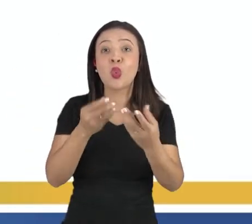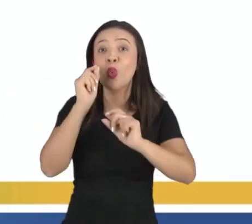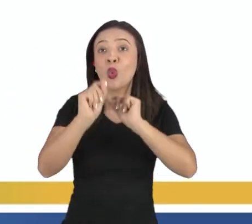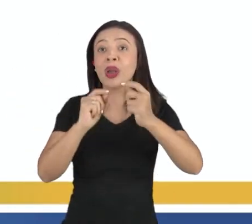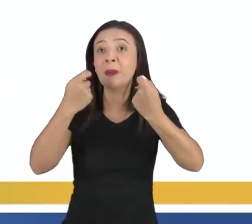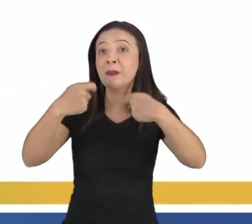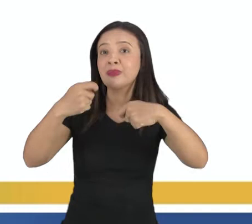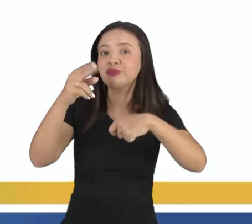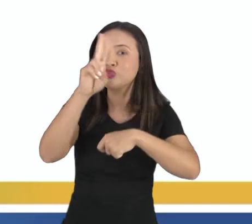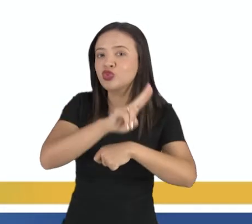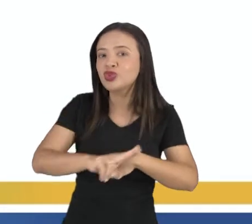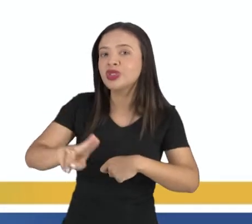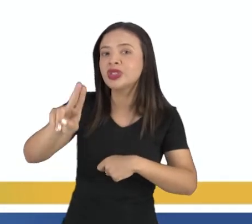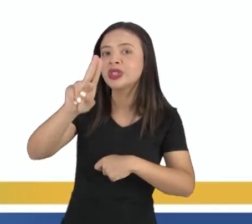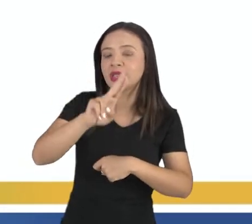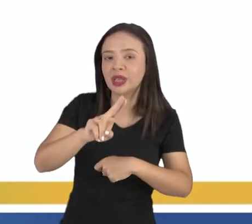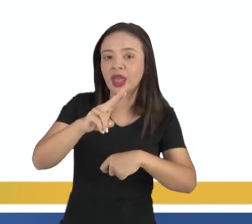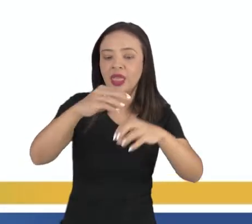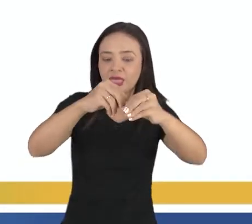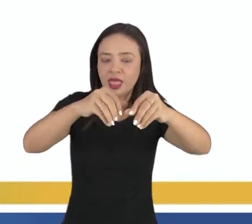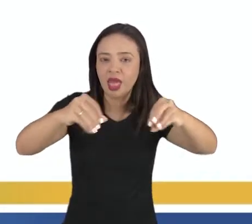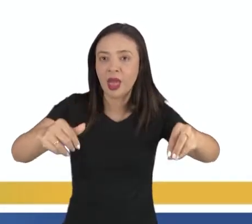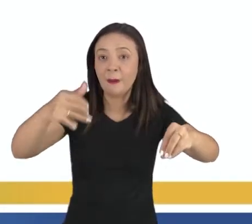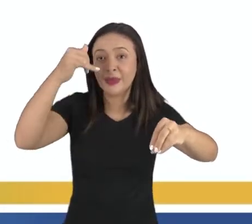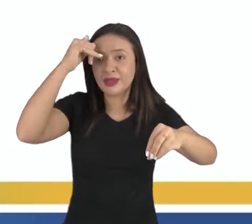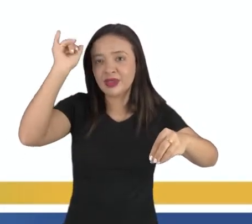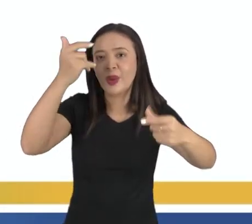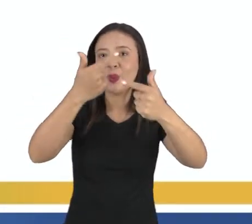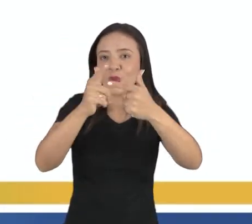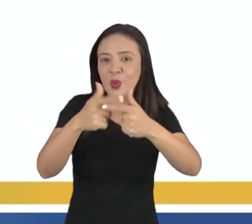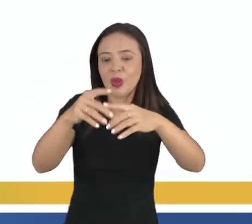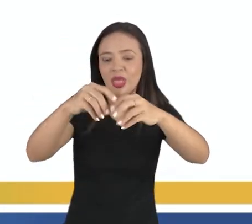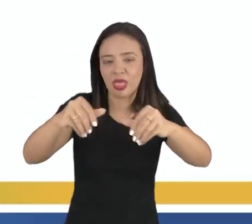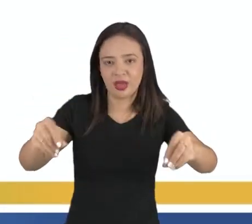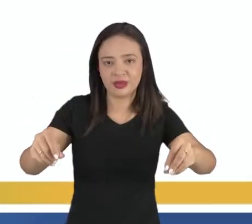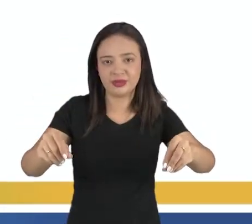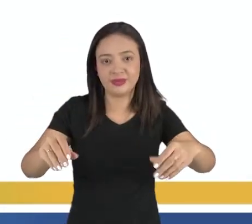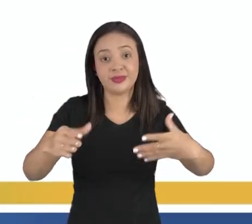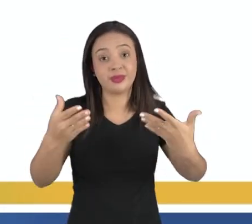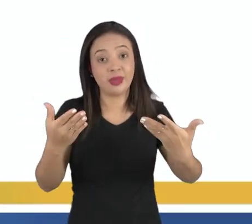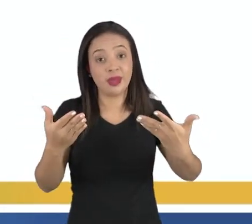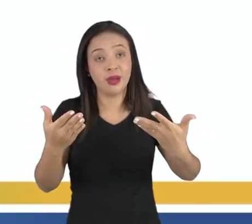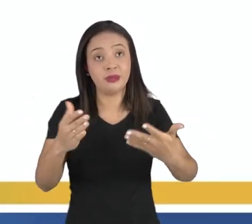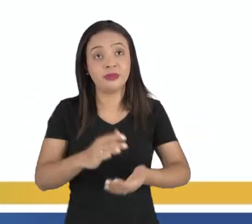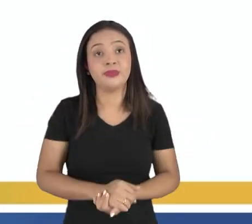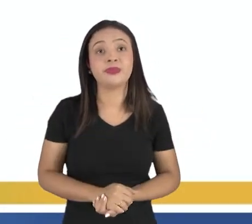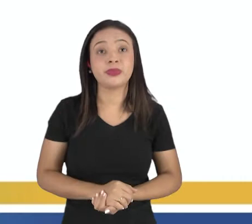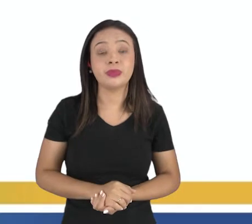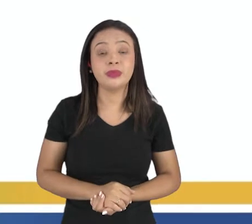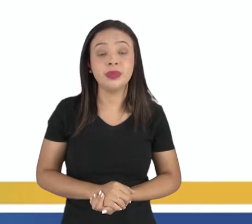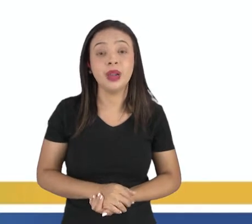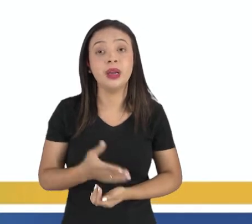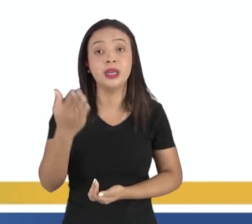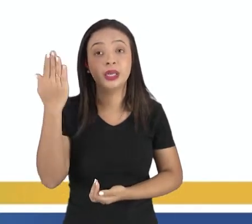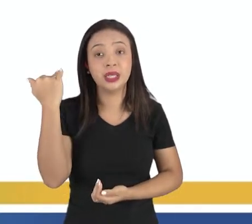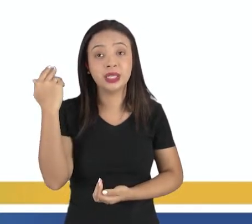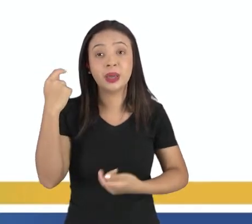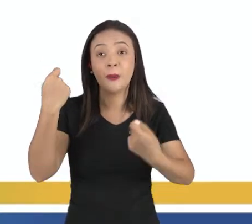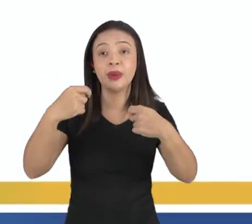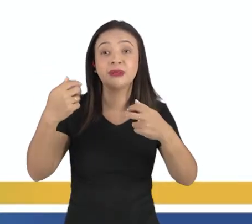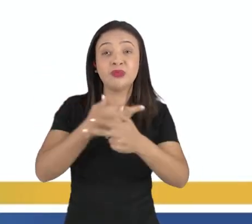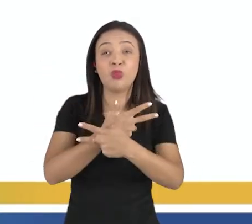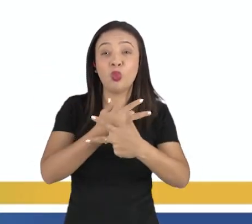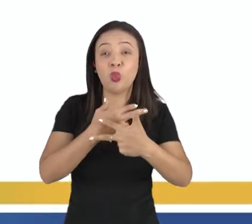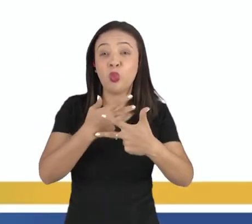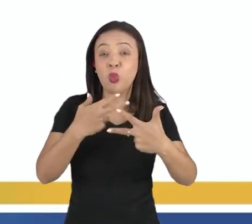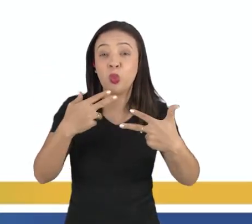defensivos agrícolas para ser aplicado nessas áreas, coisa que isso demandava numa área muito grande, muitos